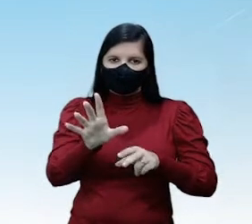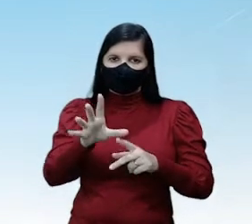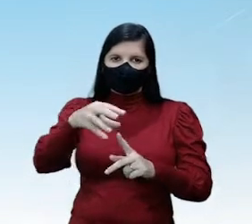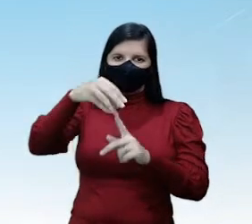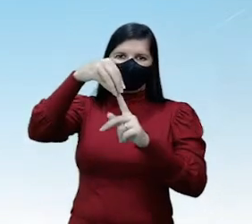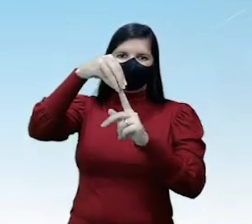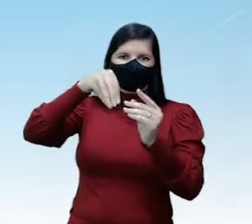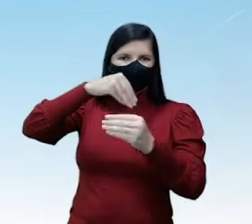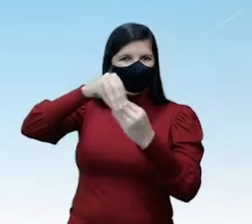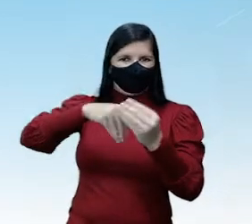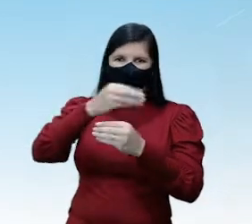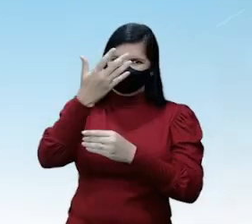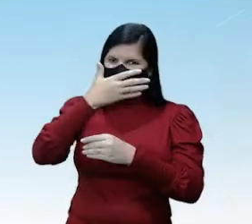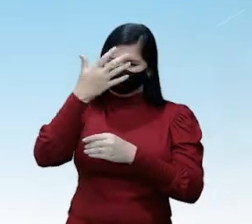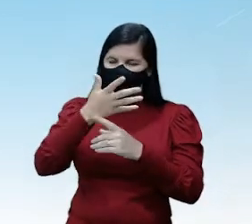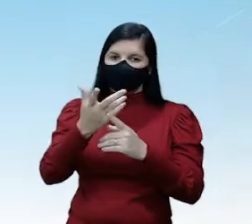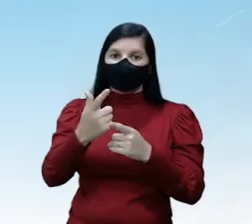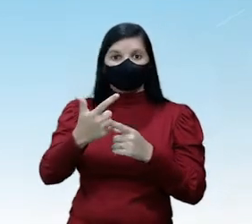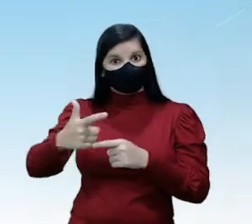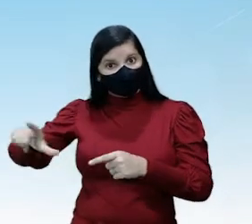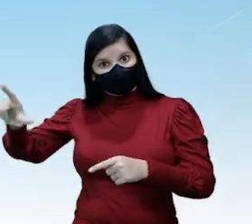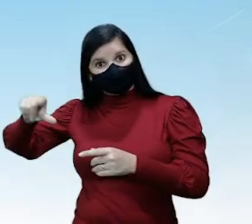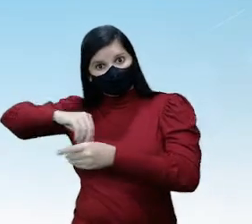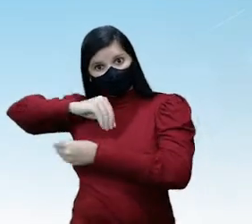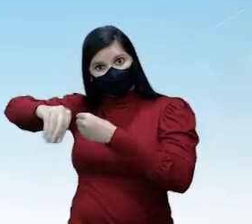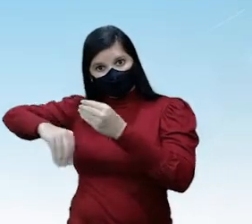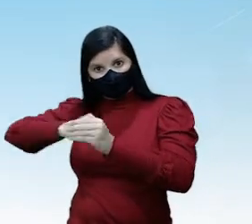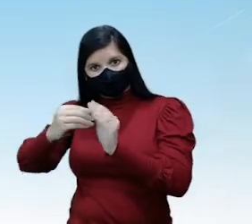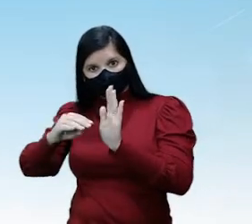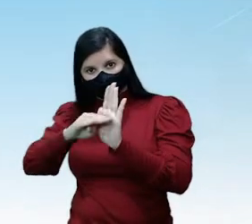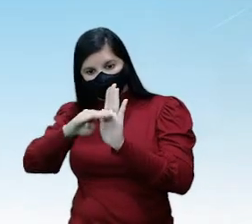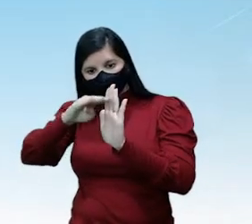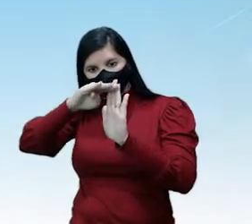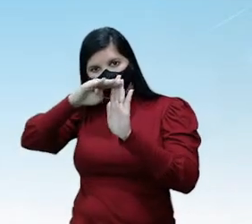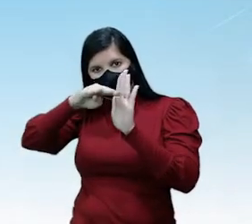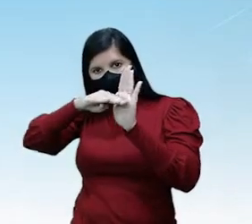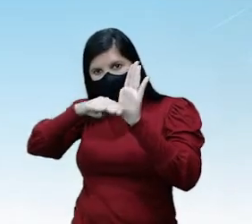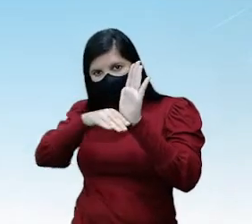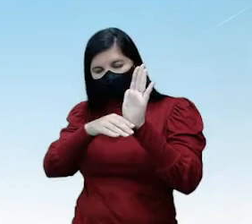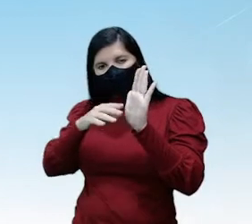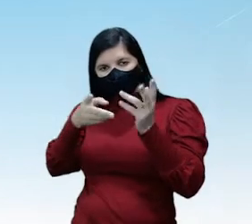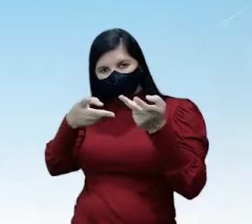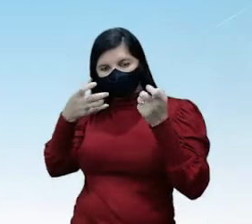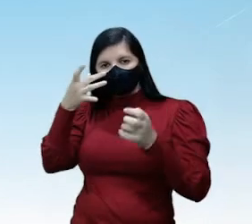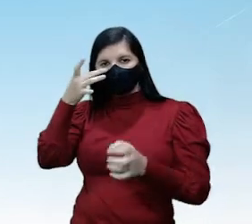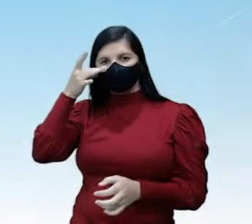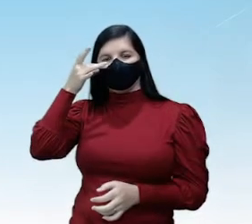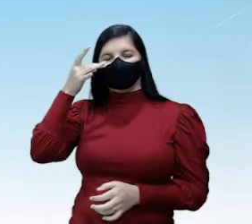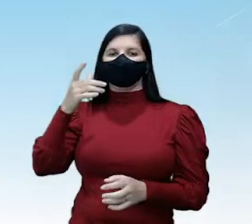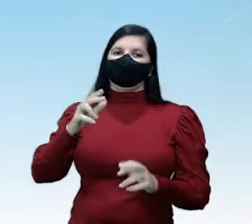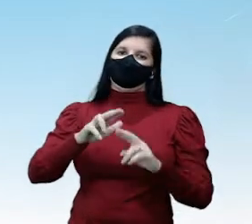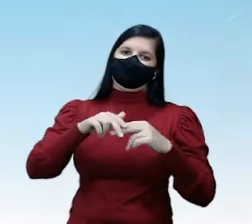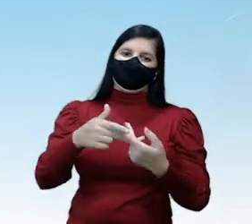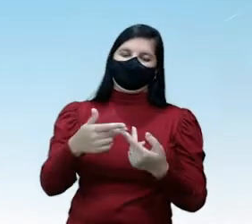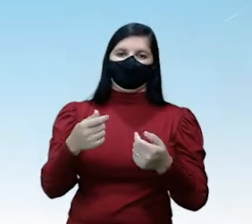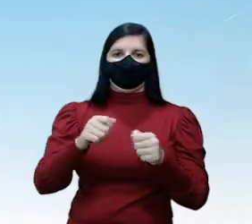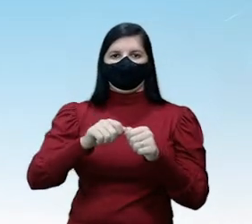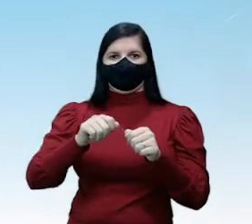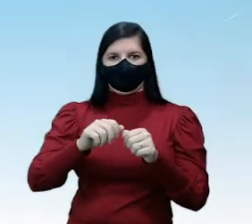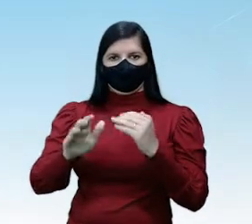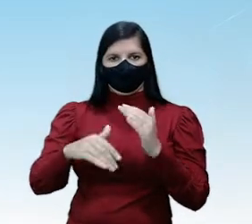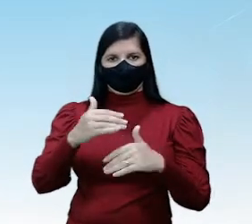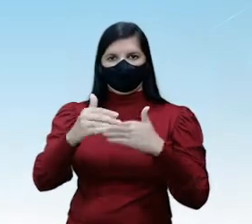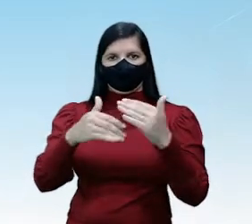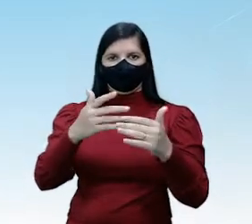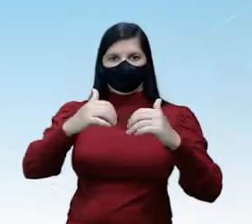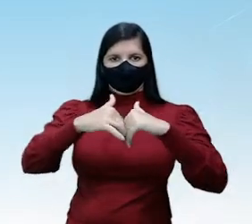única fase. Já a heterogênea, a gente pode ter mais de uma fase. E aí, a gente tem que fazer esse